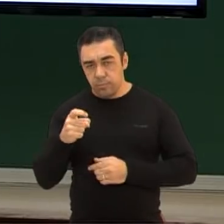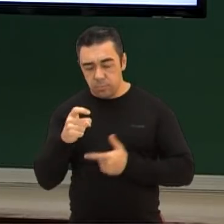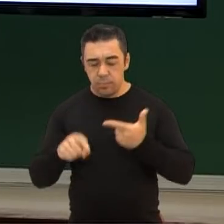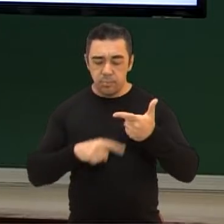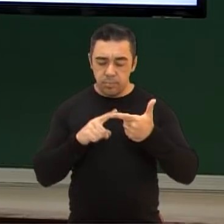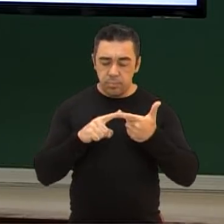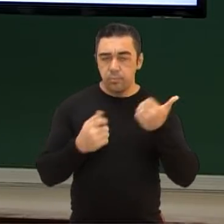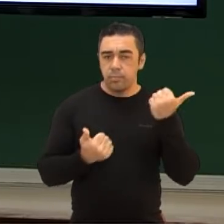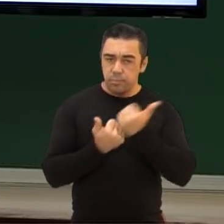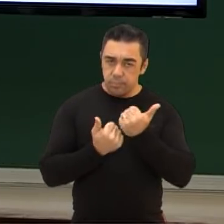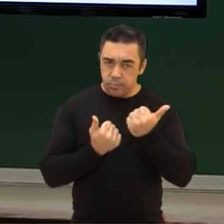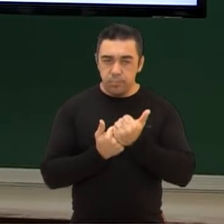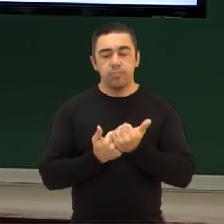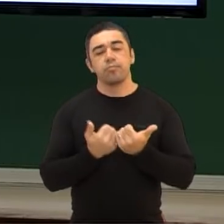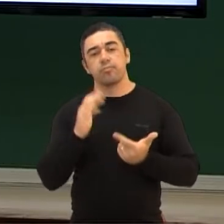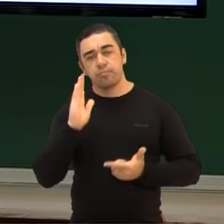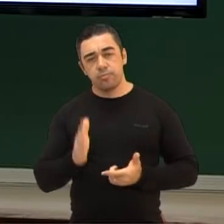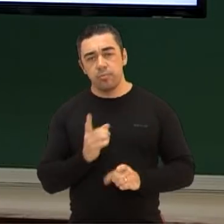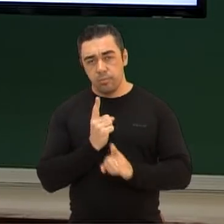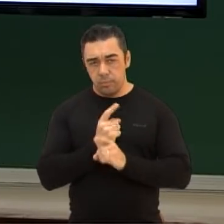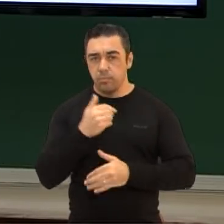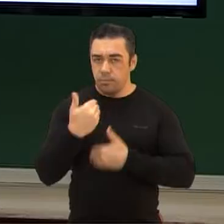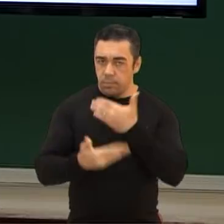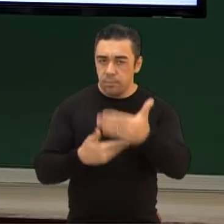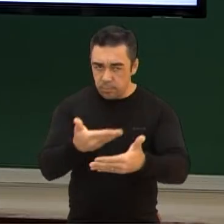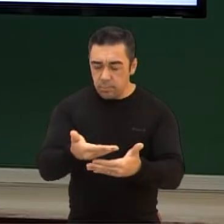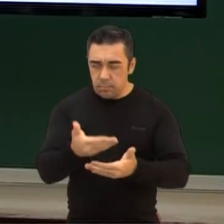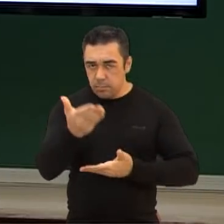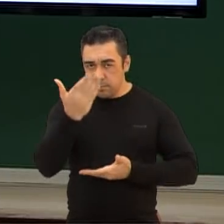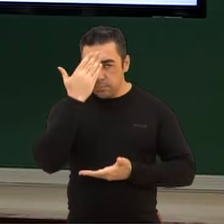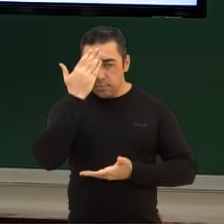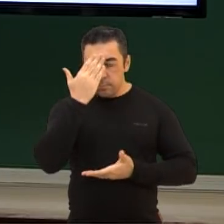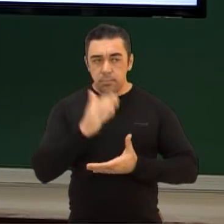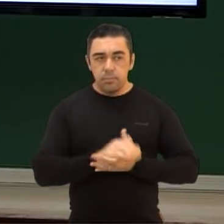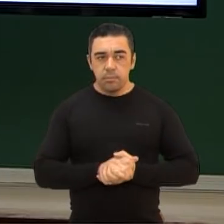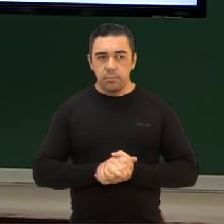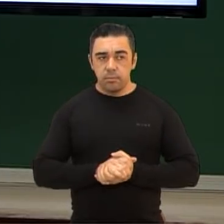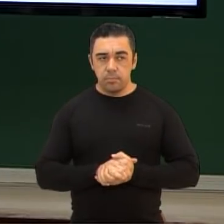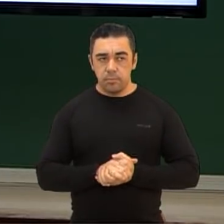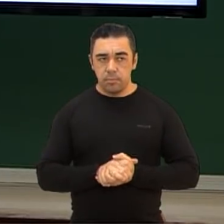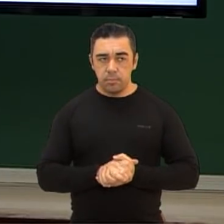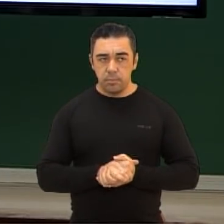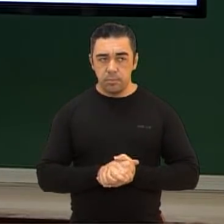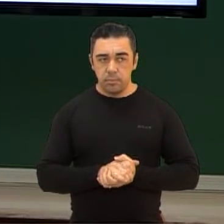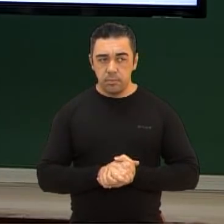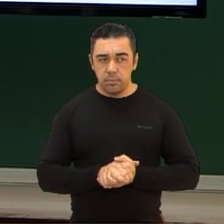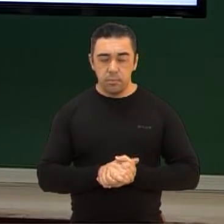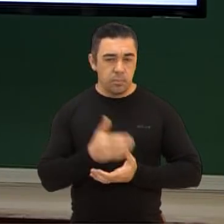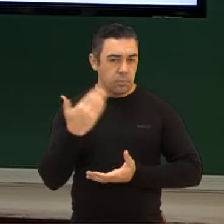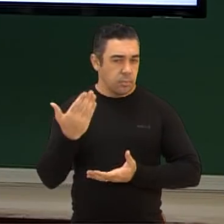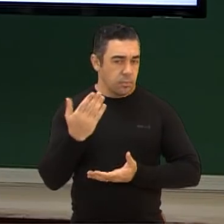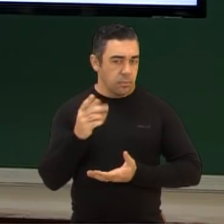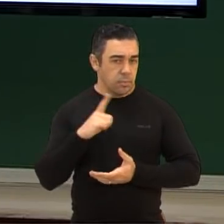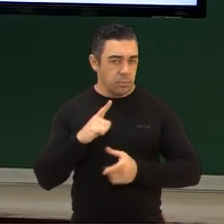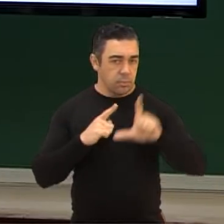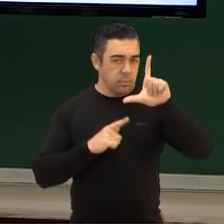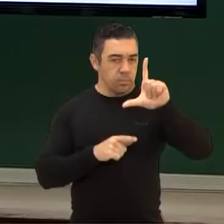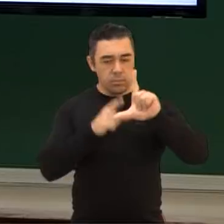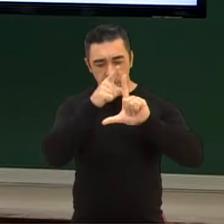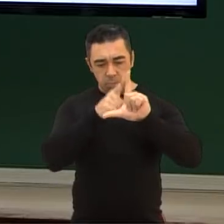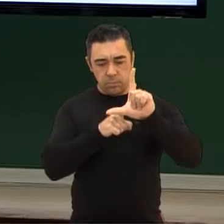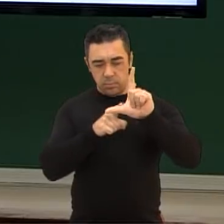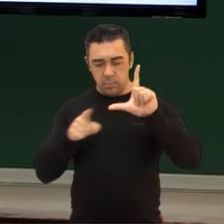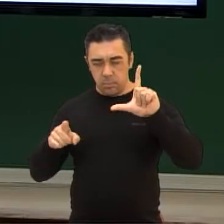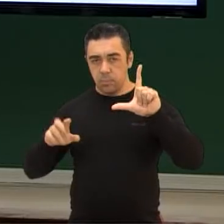depois substituir o x e assim por diante, né? Nós temos que ângulo aqui? Temos um